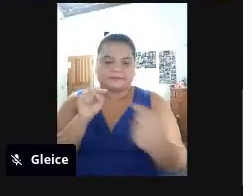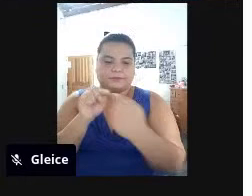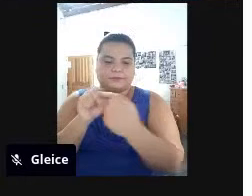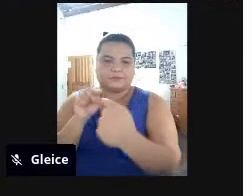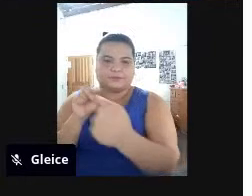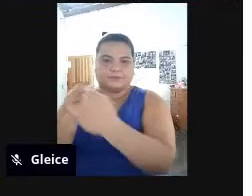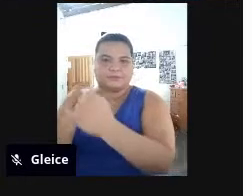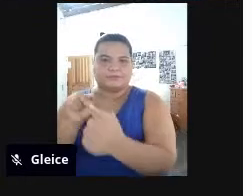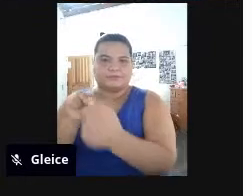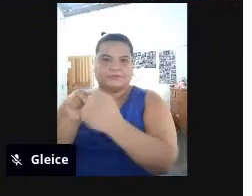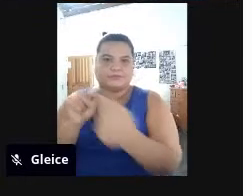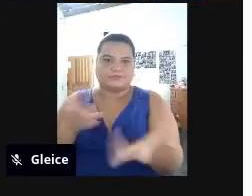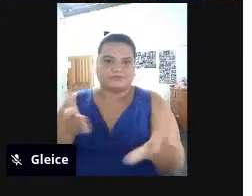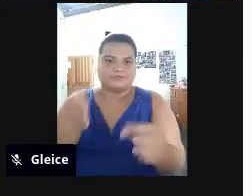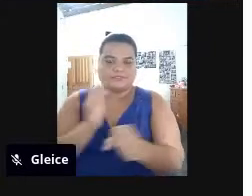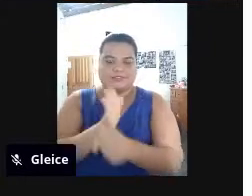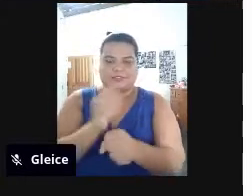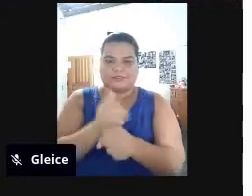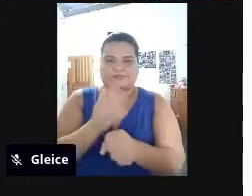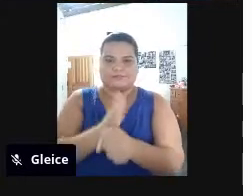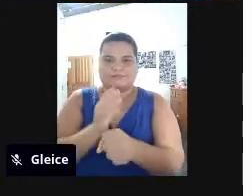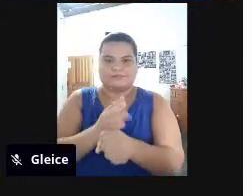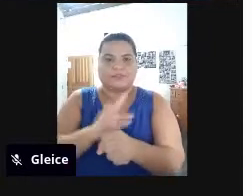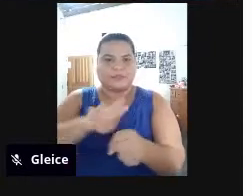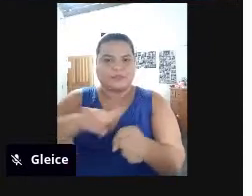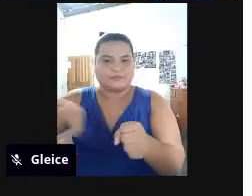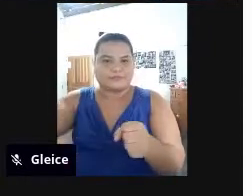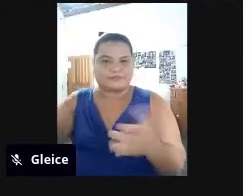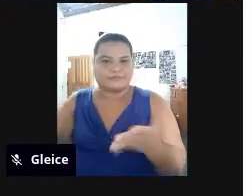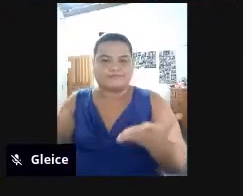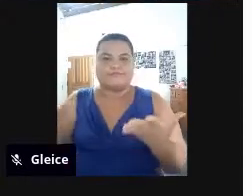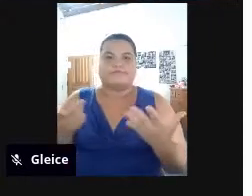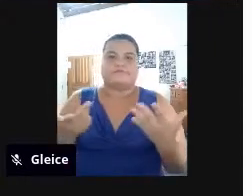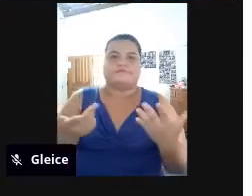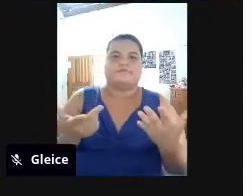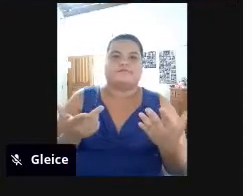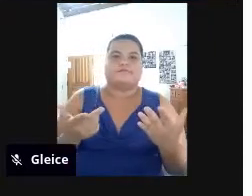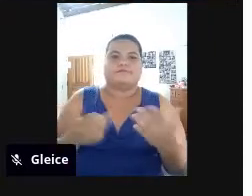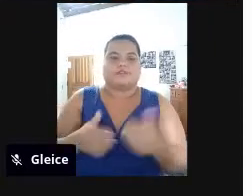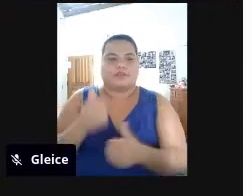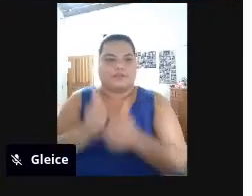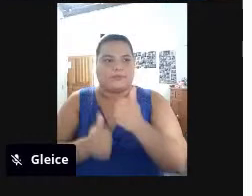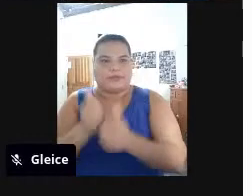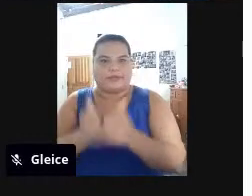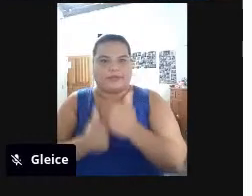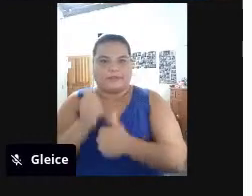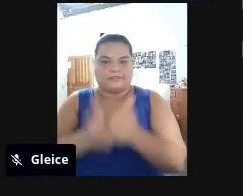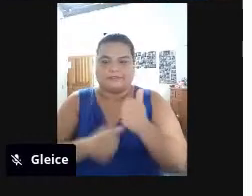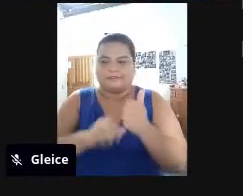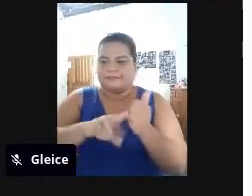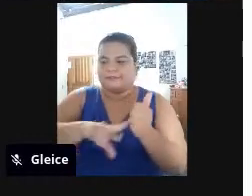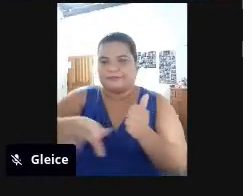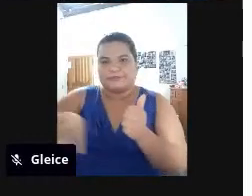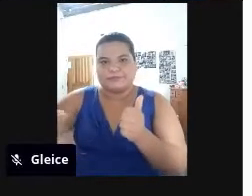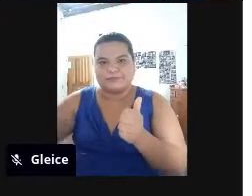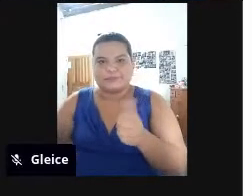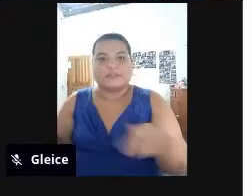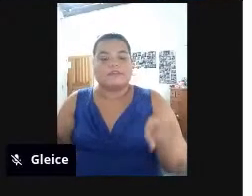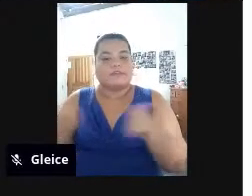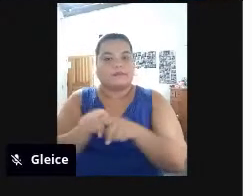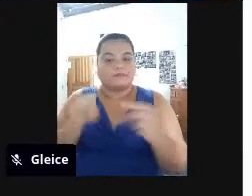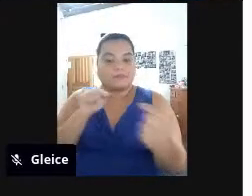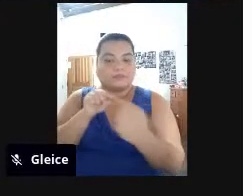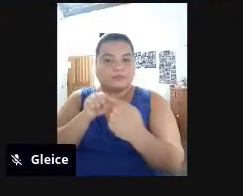as leguminosas. Então, vimos uma estratégia de combinar uma leguminosa com cereal, mas podemos combinar também